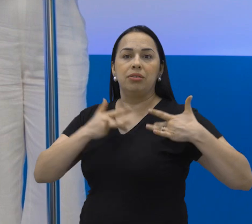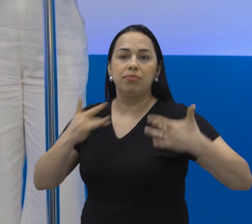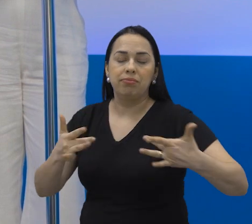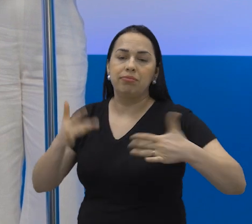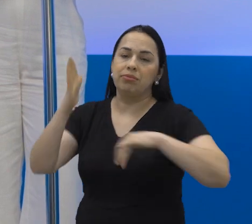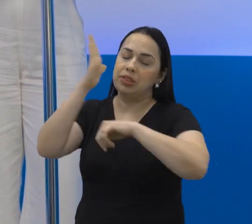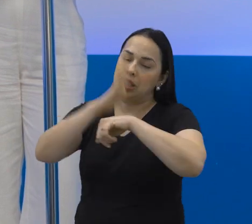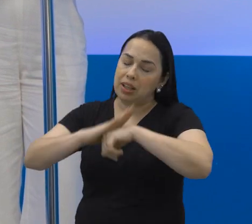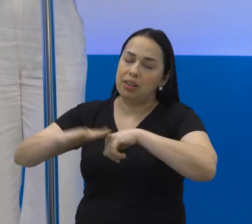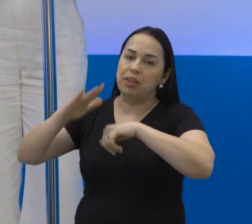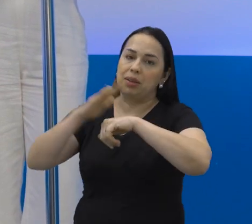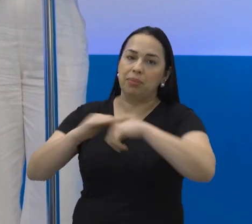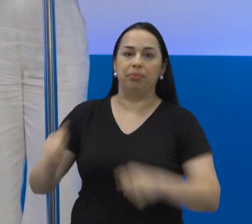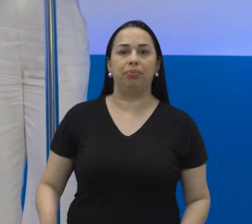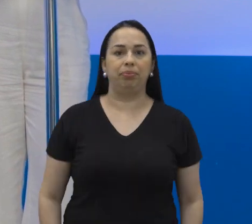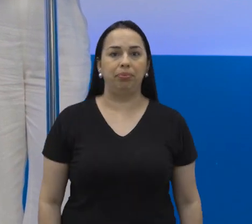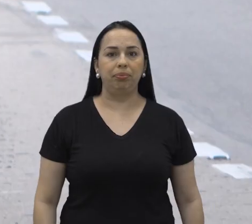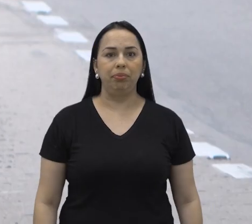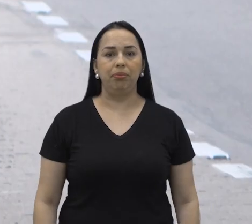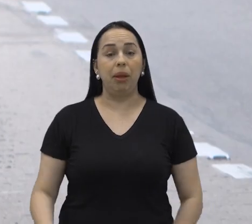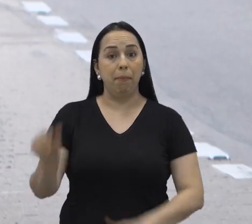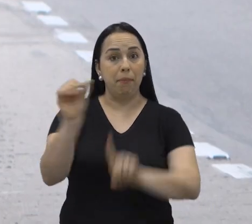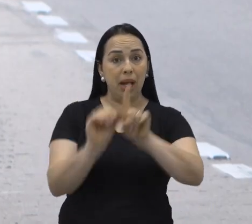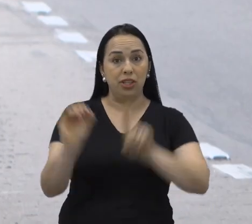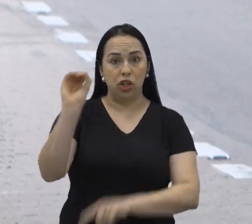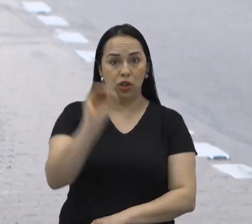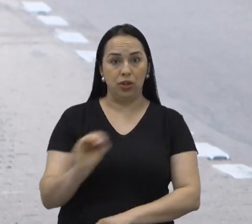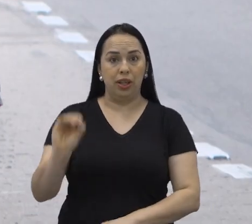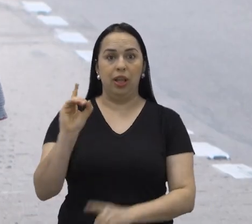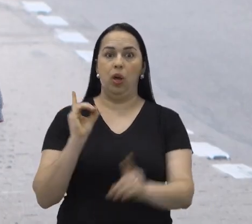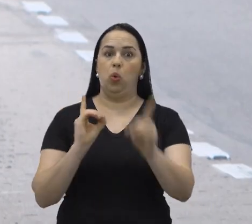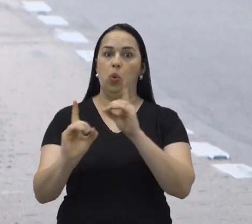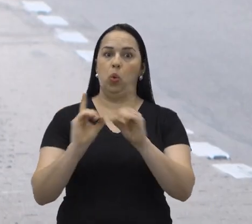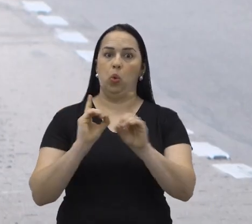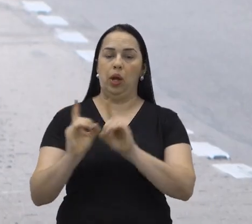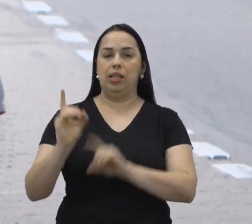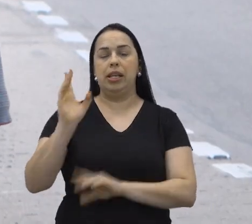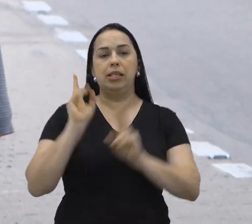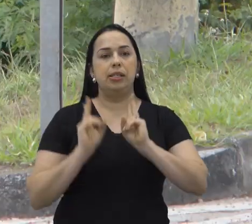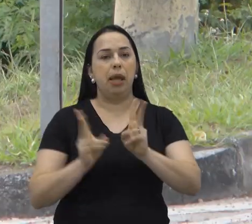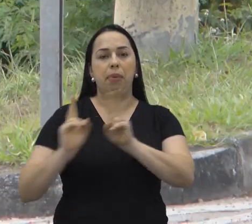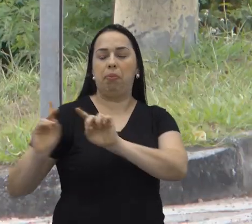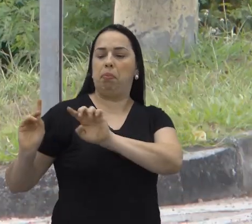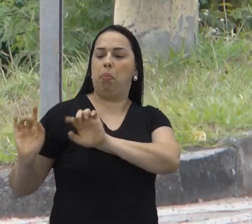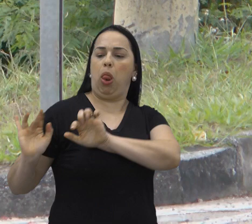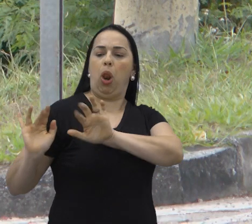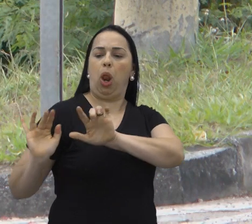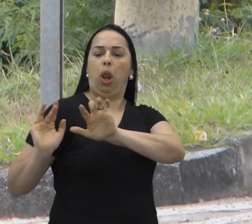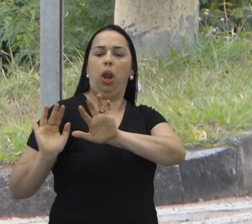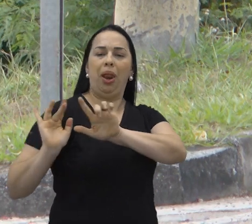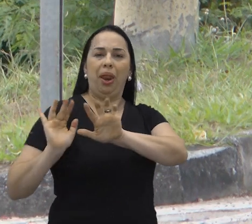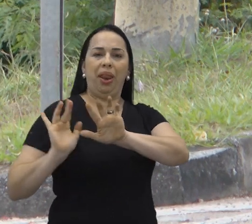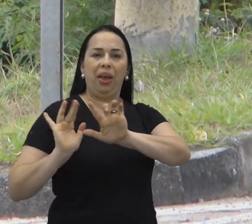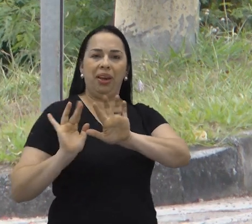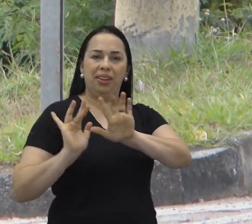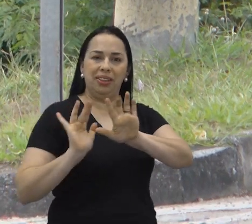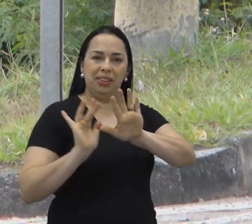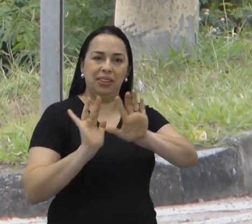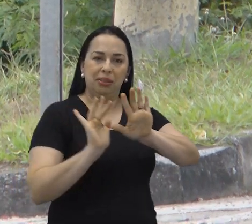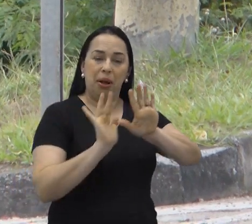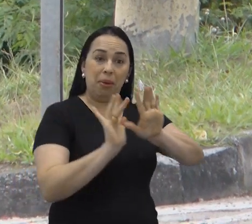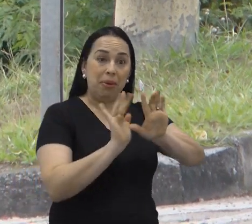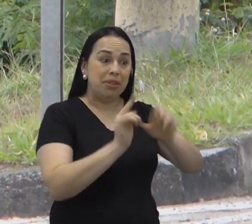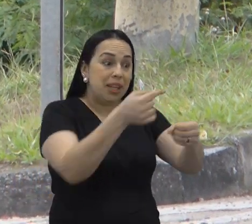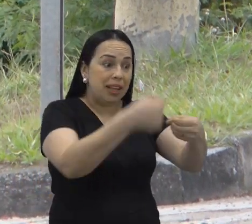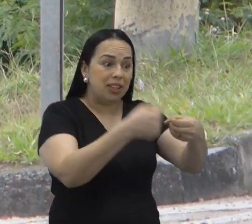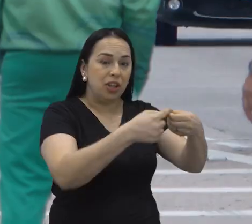solidariedade um gesto de devoção. Em outubro, a Dutra fica assim, cheia de romeiros em peregrinação